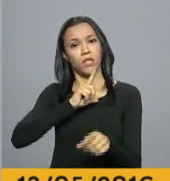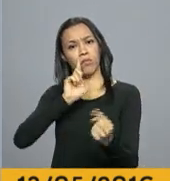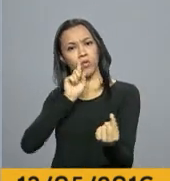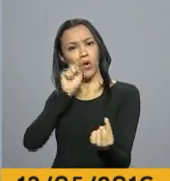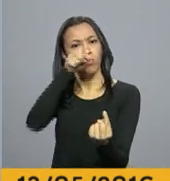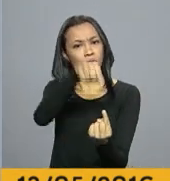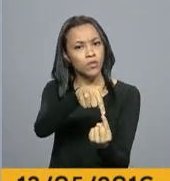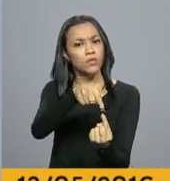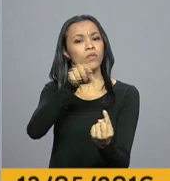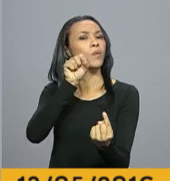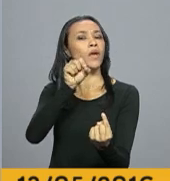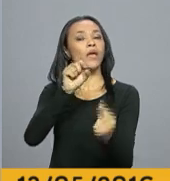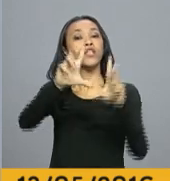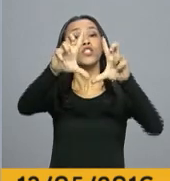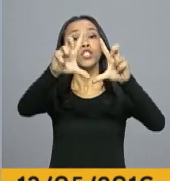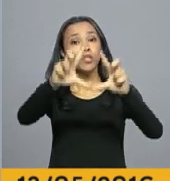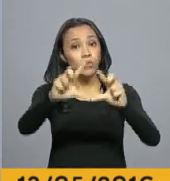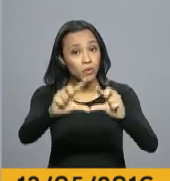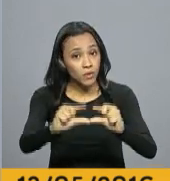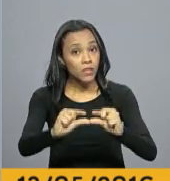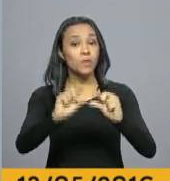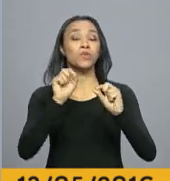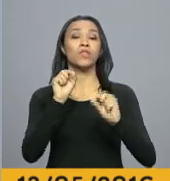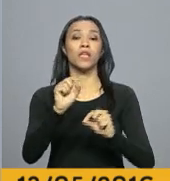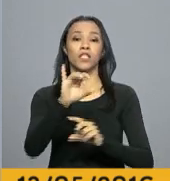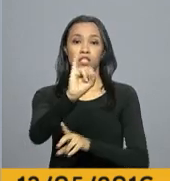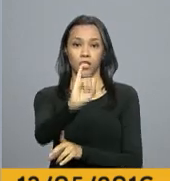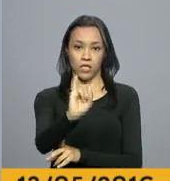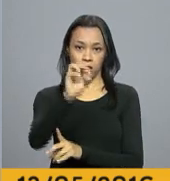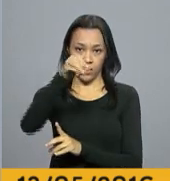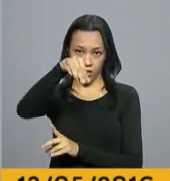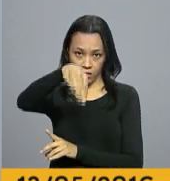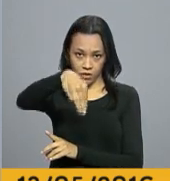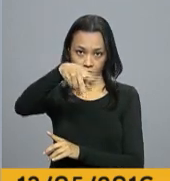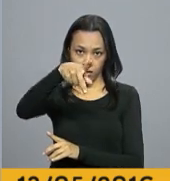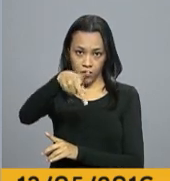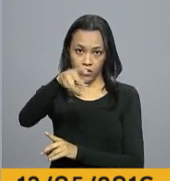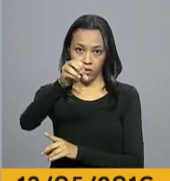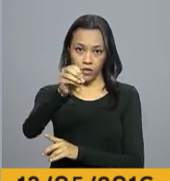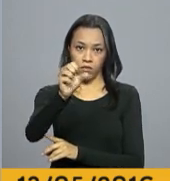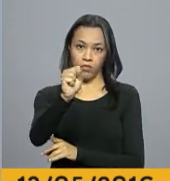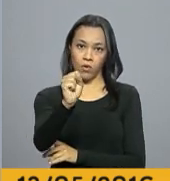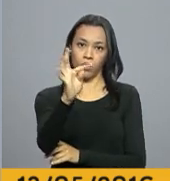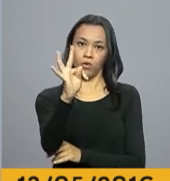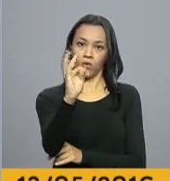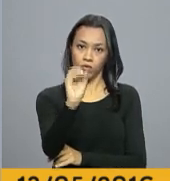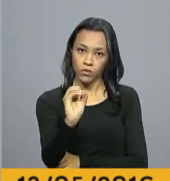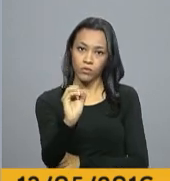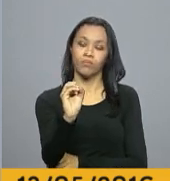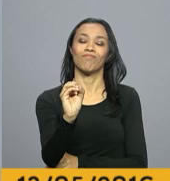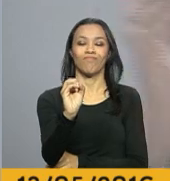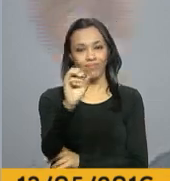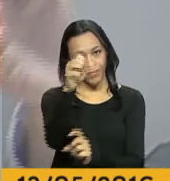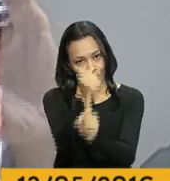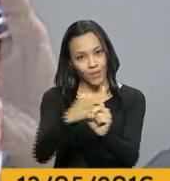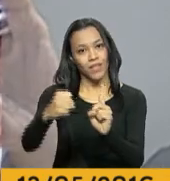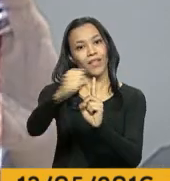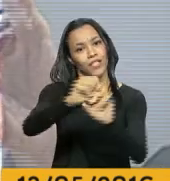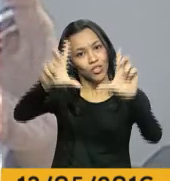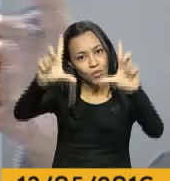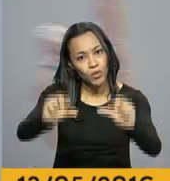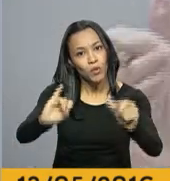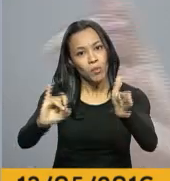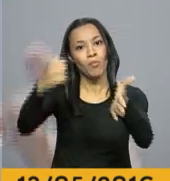diminuição do A do nível de tributação da sociedade brasileira em dito isso a prioridade Hoje